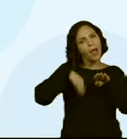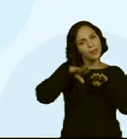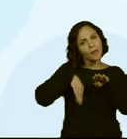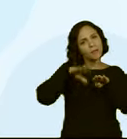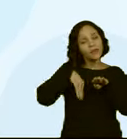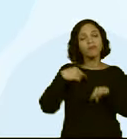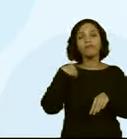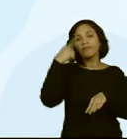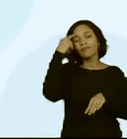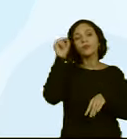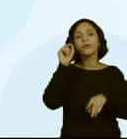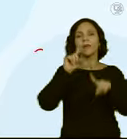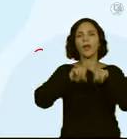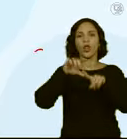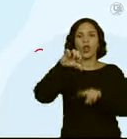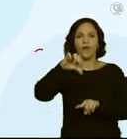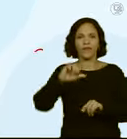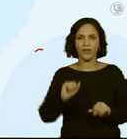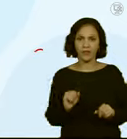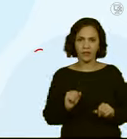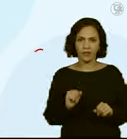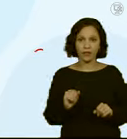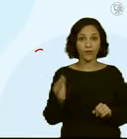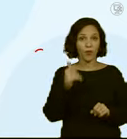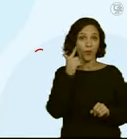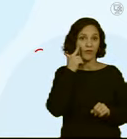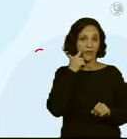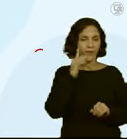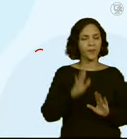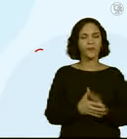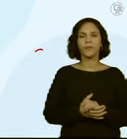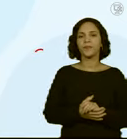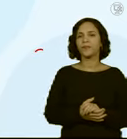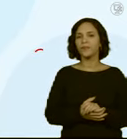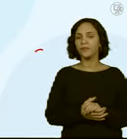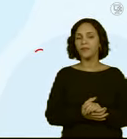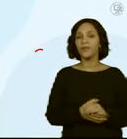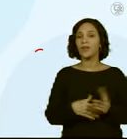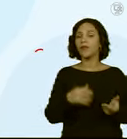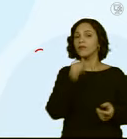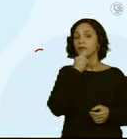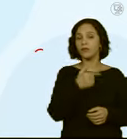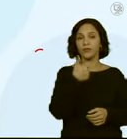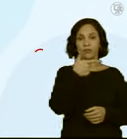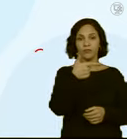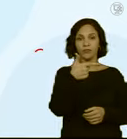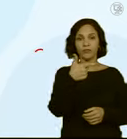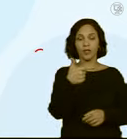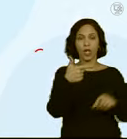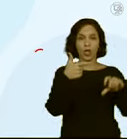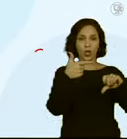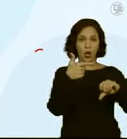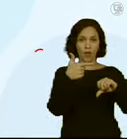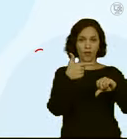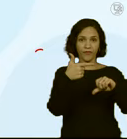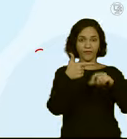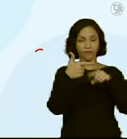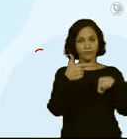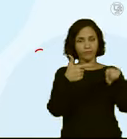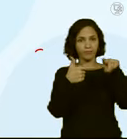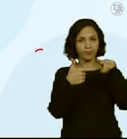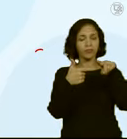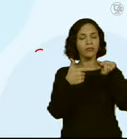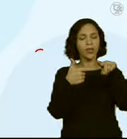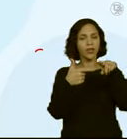então vamos multiplicar por 9 para a gente ver o que acontece sabe então nove vezes seis 50 e 4